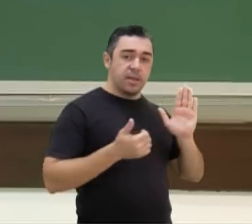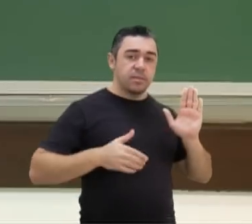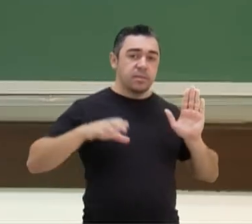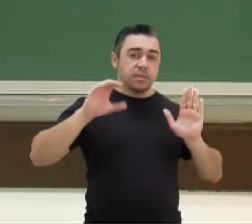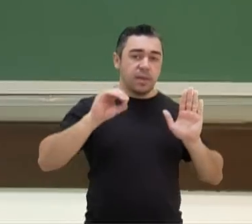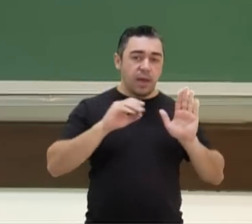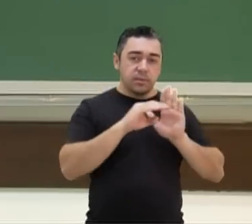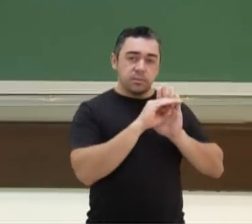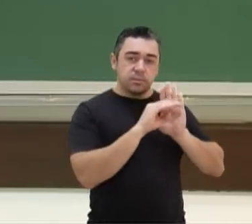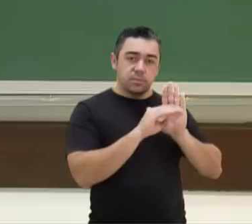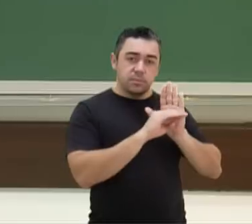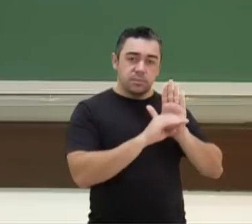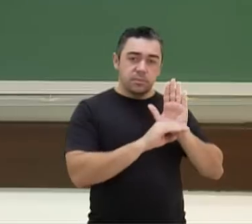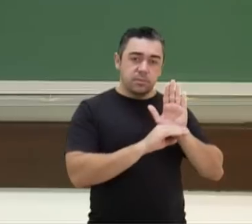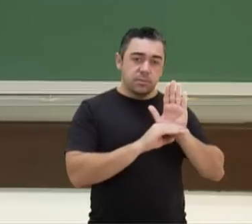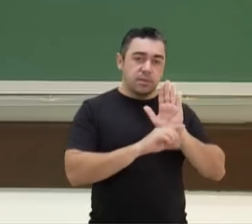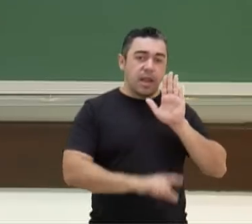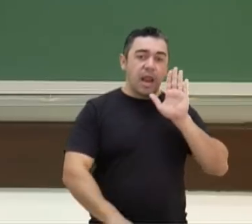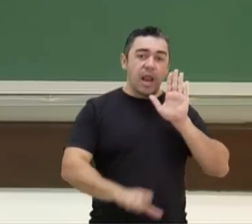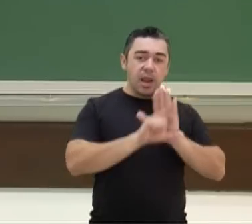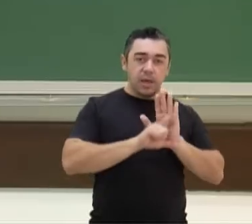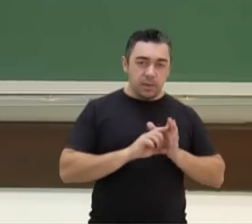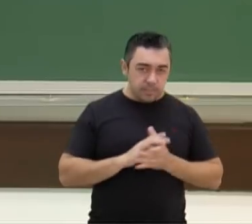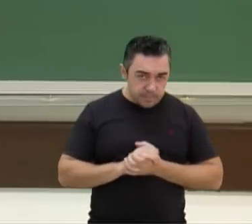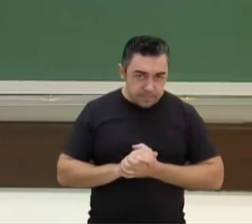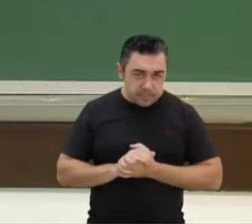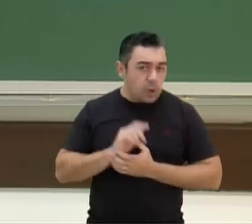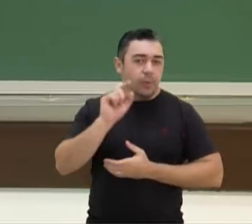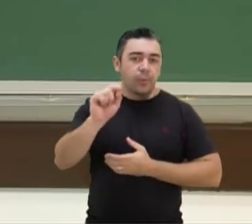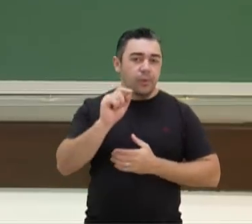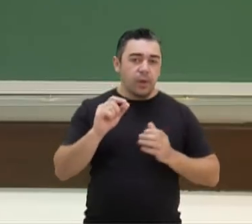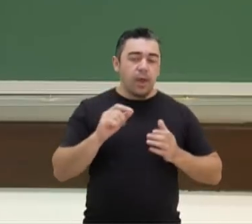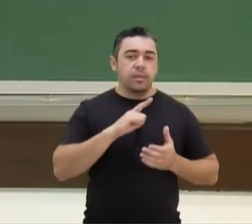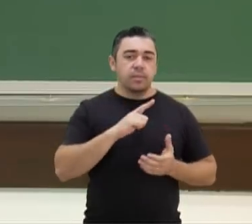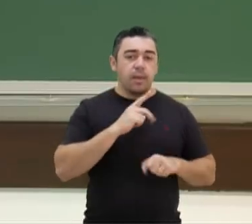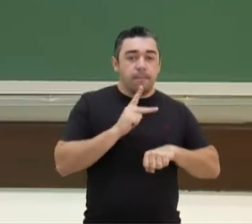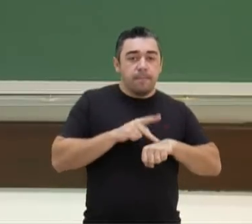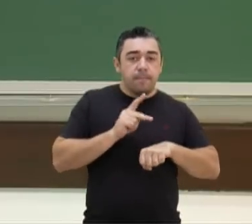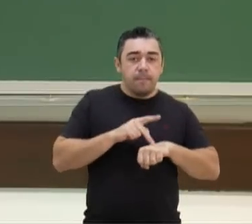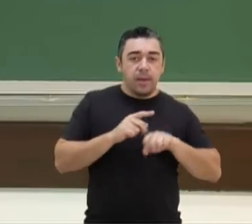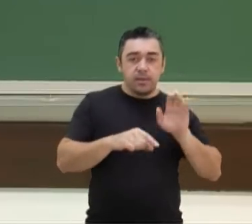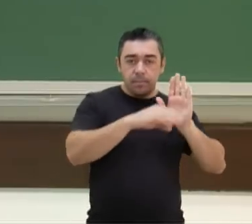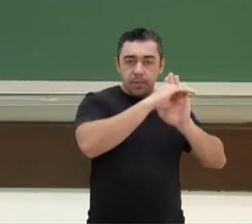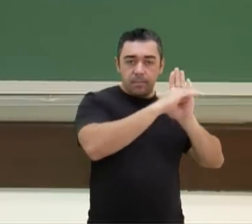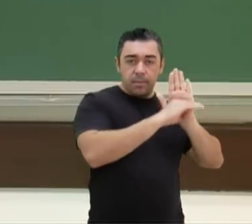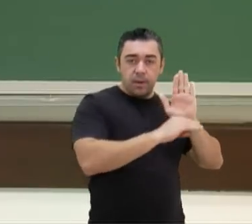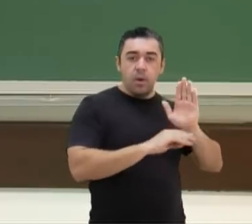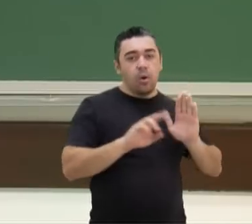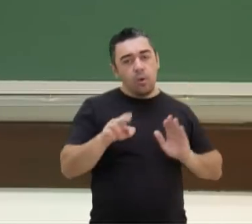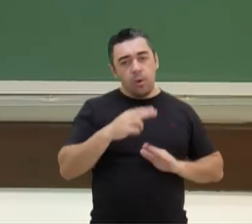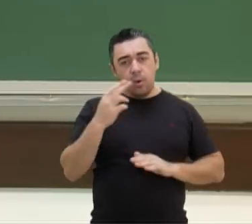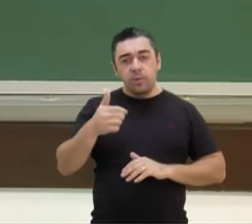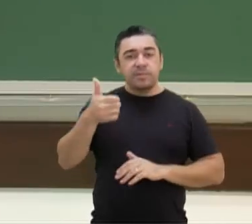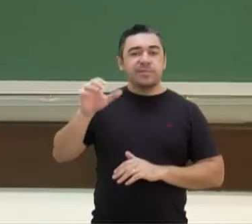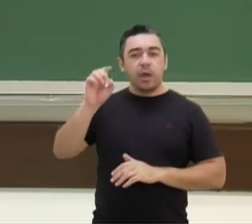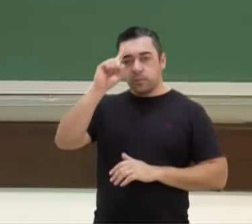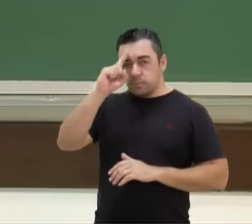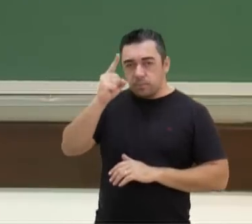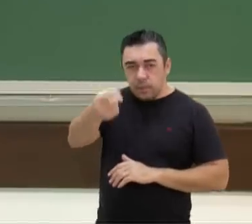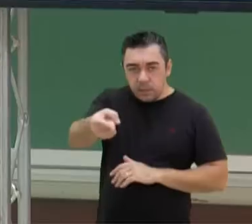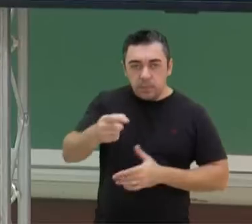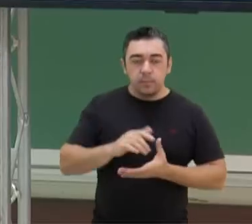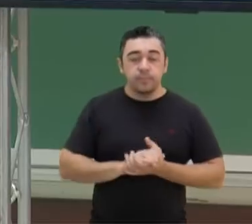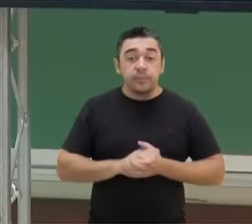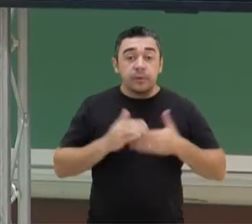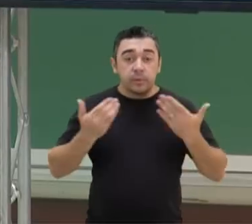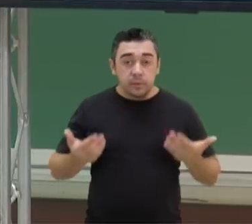recebe a Tábua da Lei. O que é a Tábua da Lei? Bom, são o também chamado 10 Mandamentos. Ou seja, o